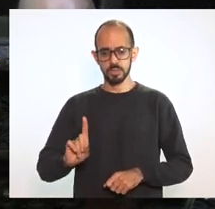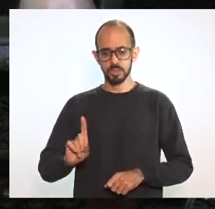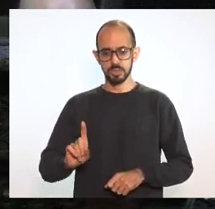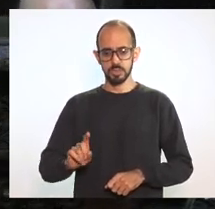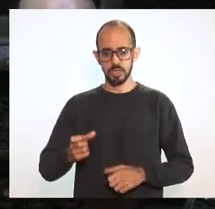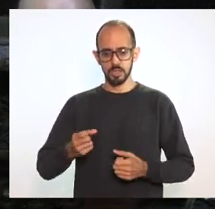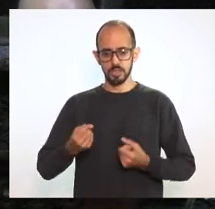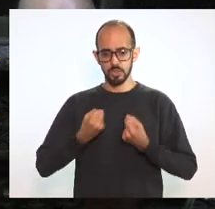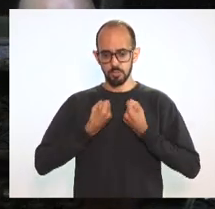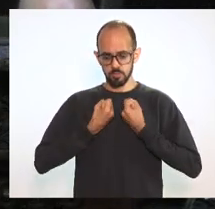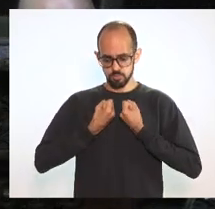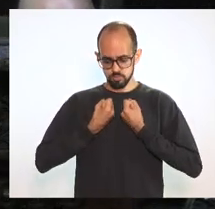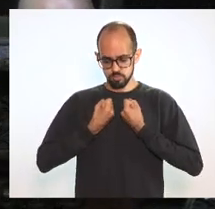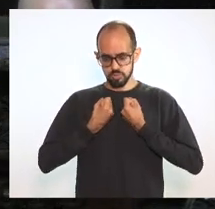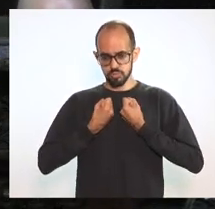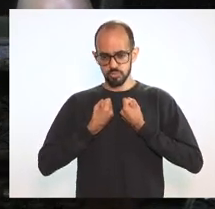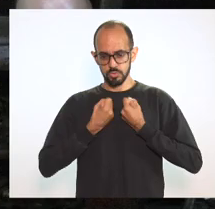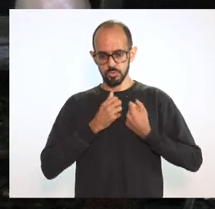menciona.